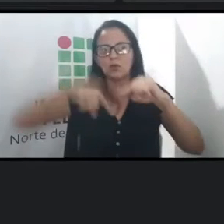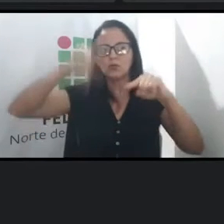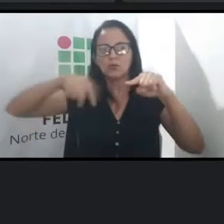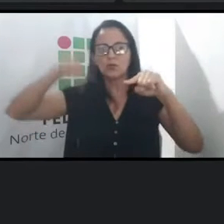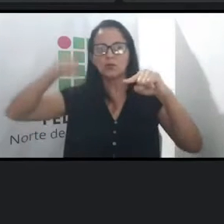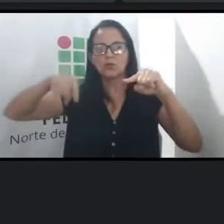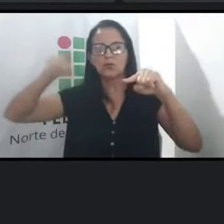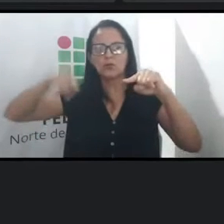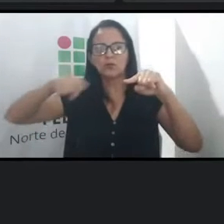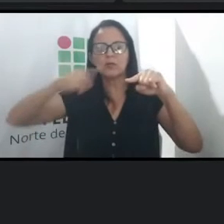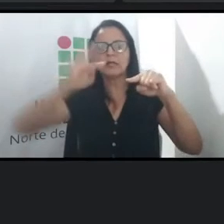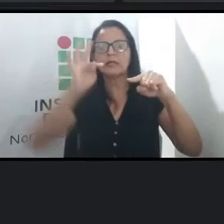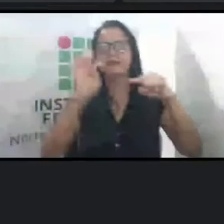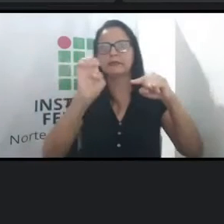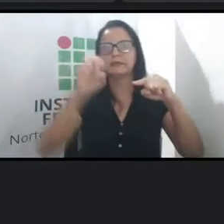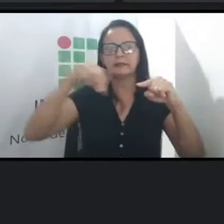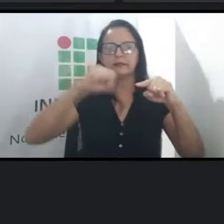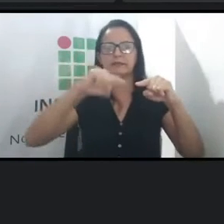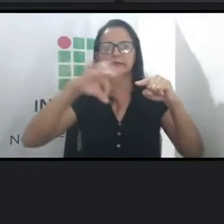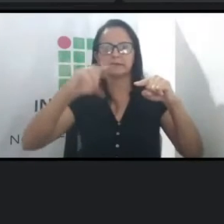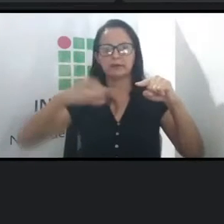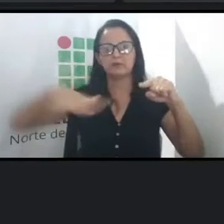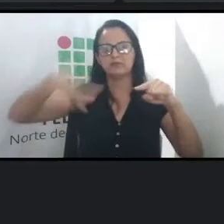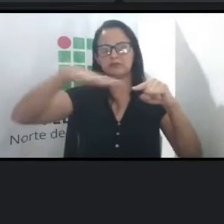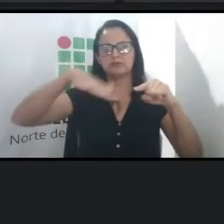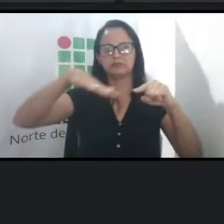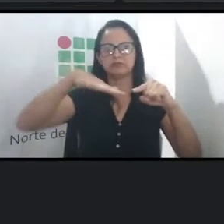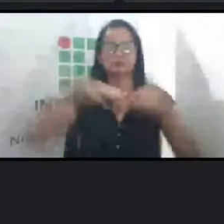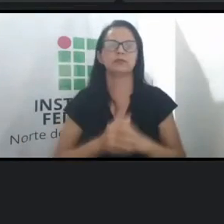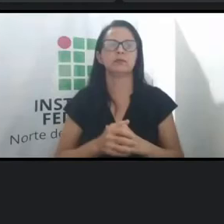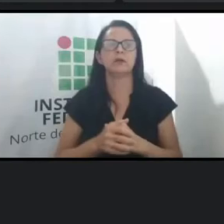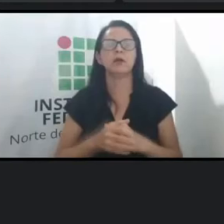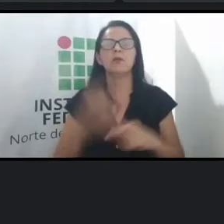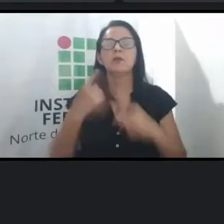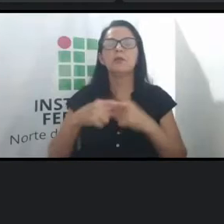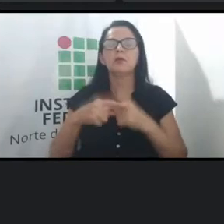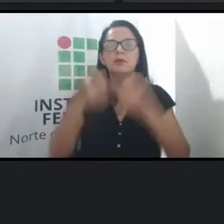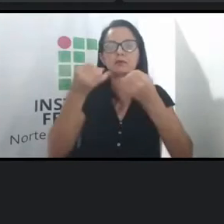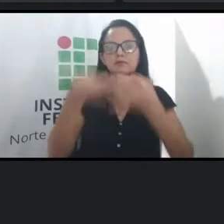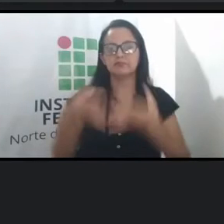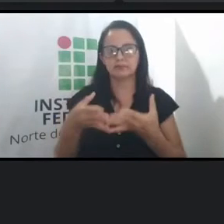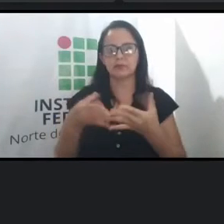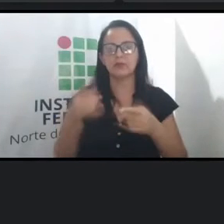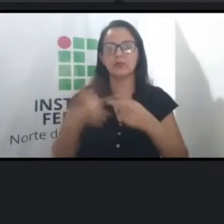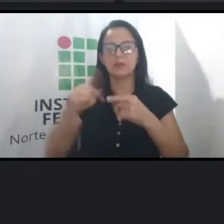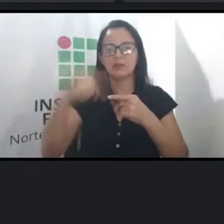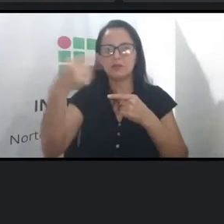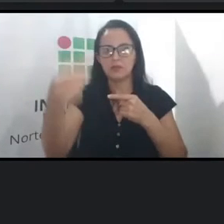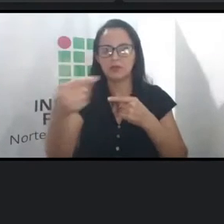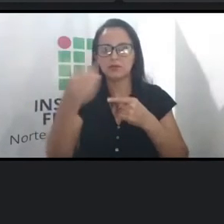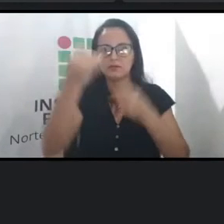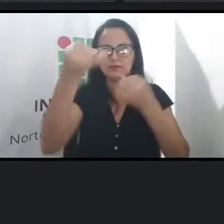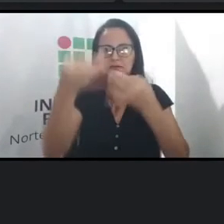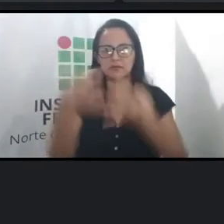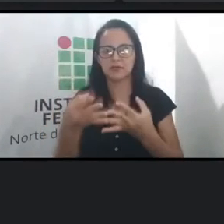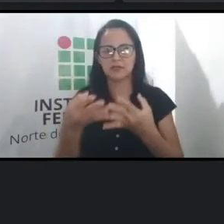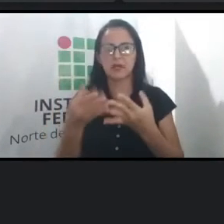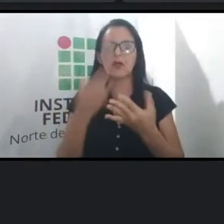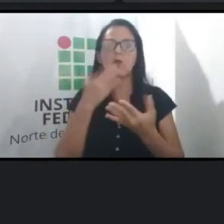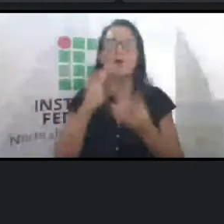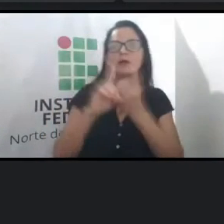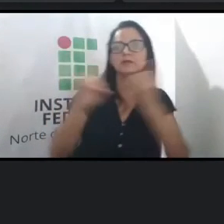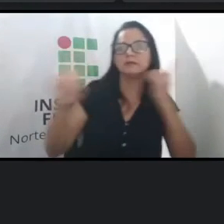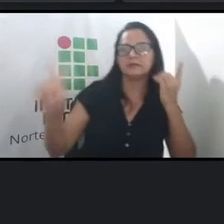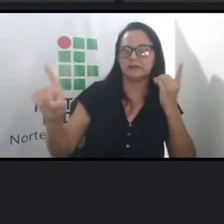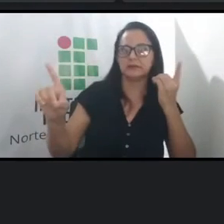Porque mais para frente, eu vou falar com os senhores a distância que devemos ter de um ponto para o outro. Então, toda